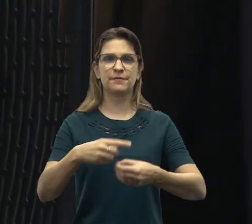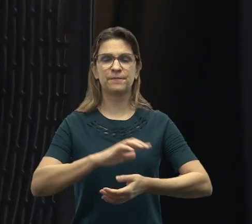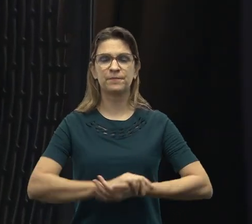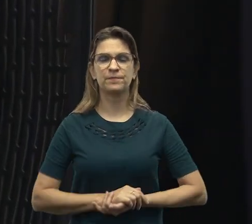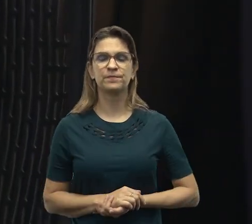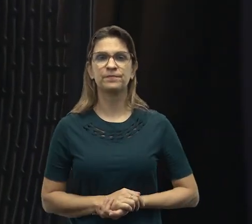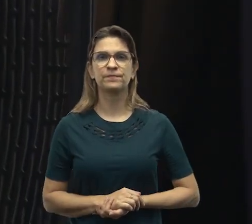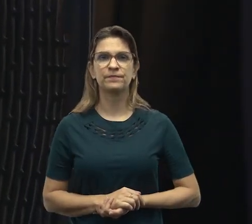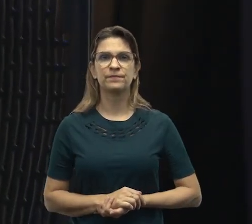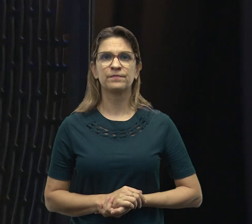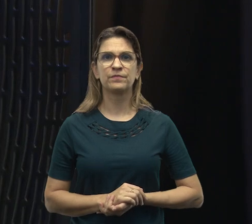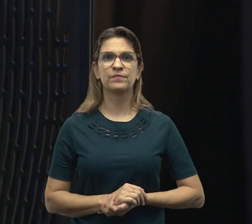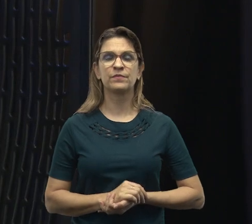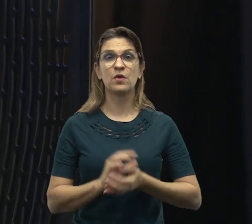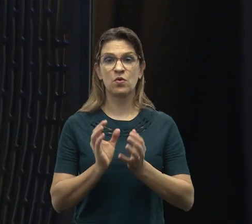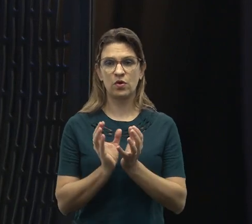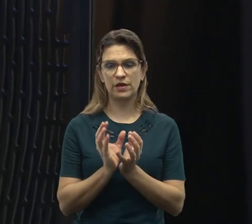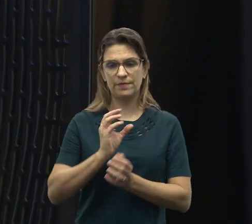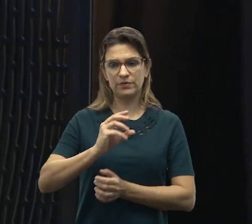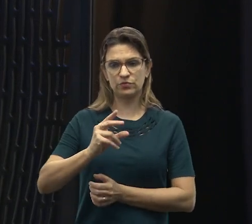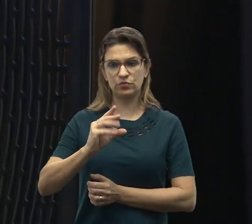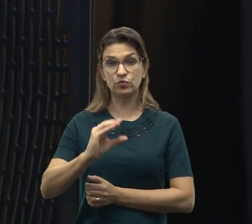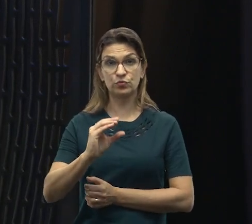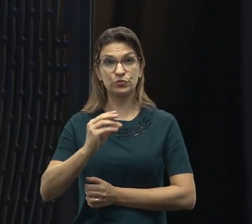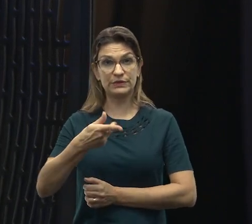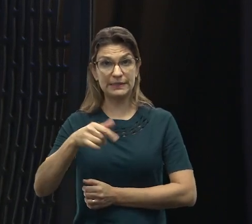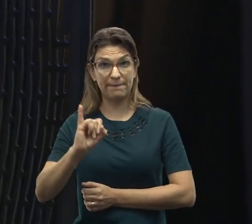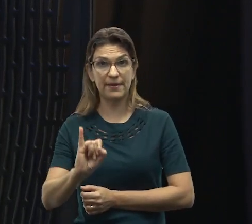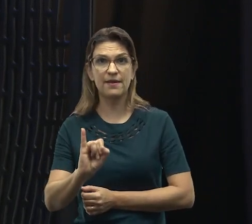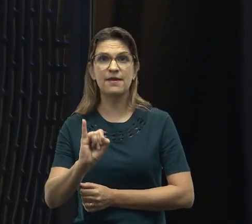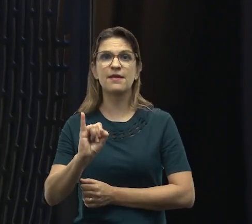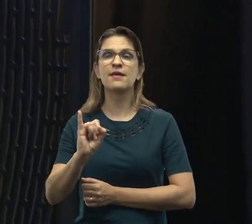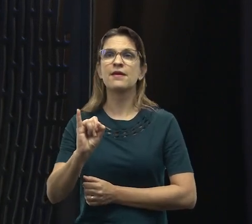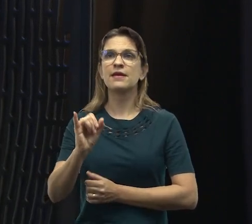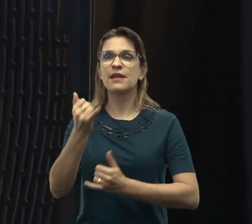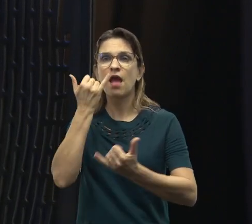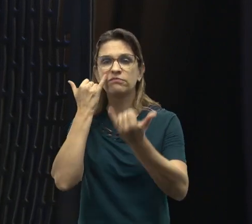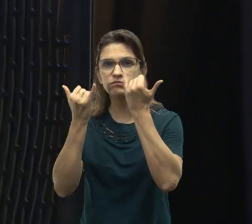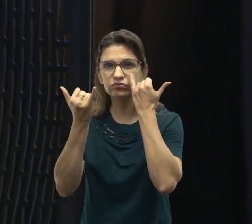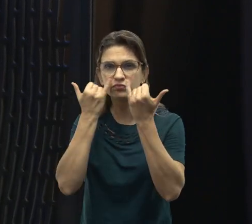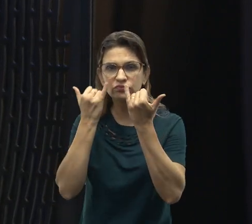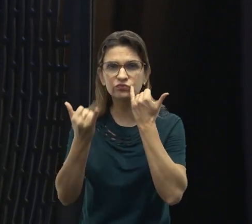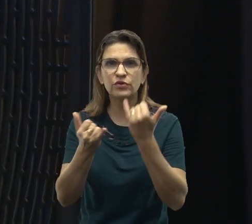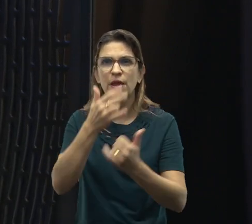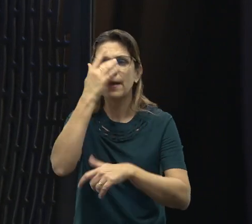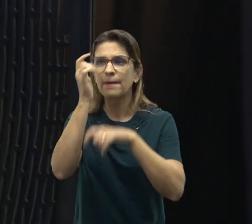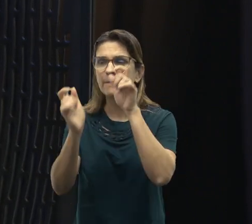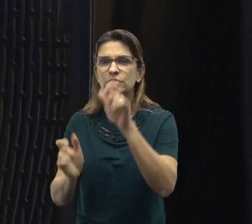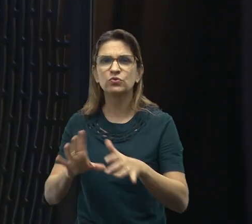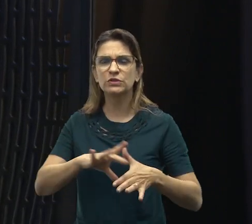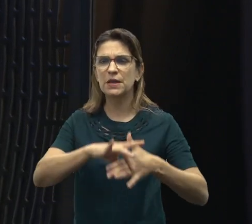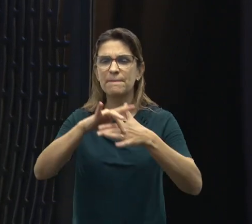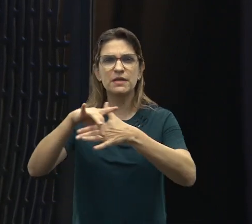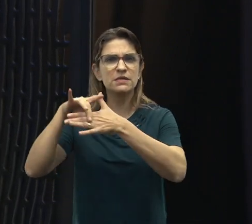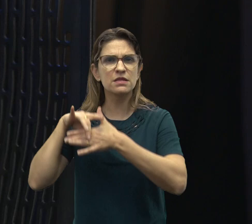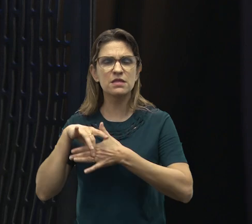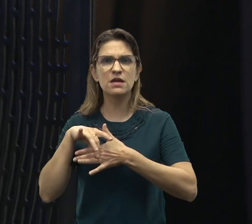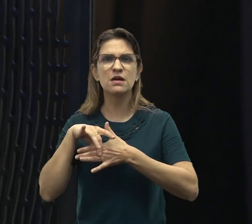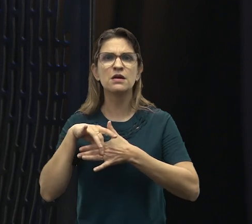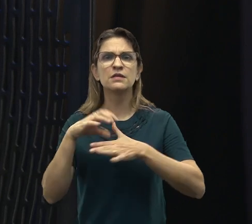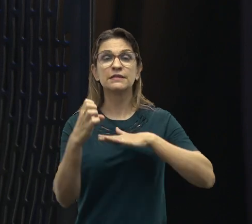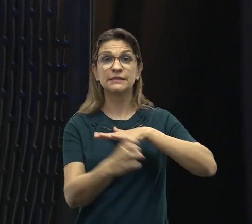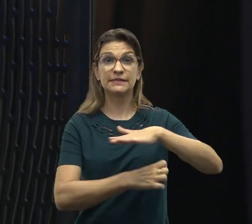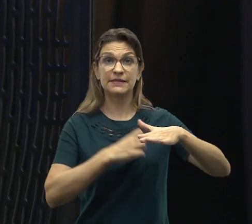questão de ouvir, né, representantes aí do Executivo, né, que fiscalizam esse serviço, representantes do consórcio, mas também ouviu